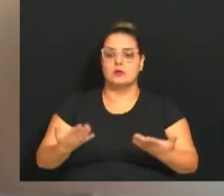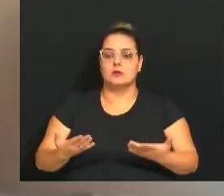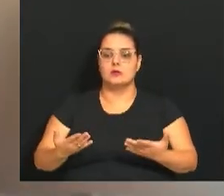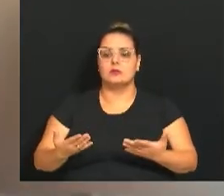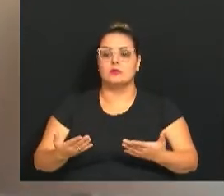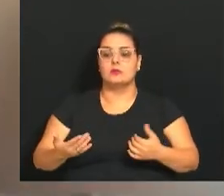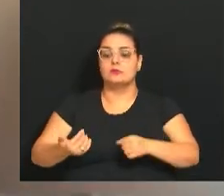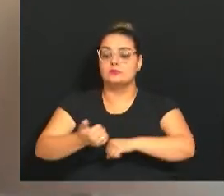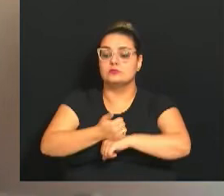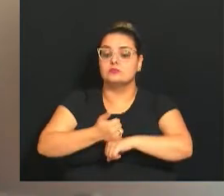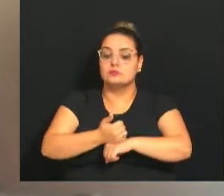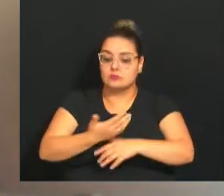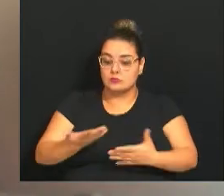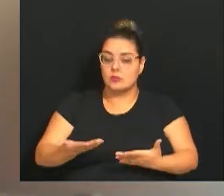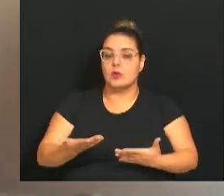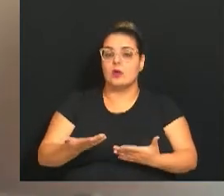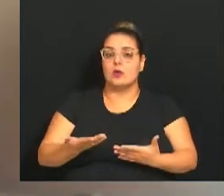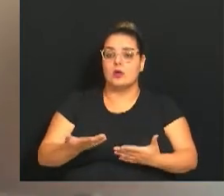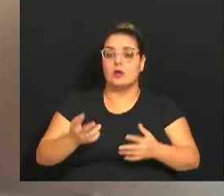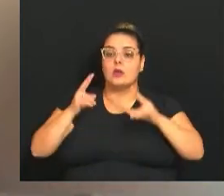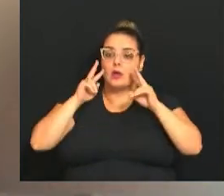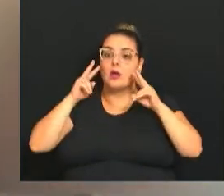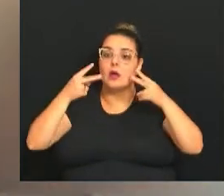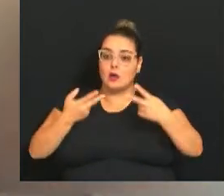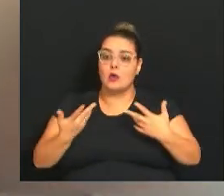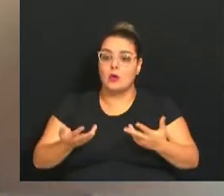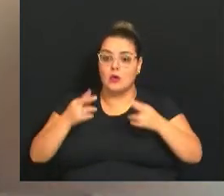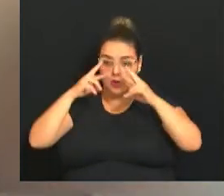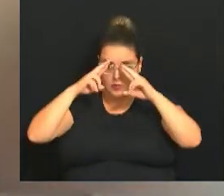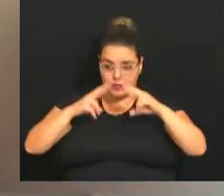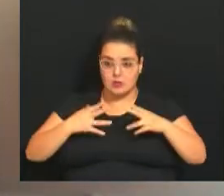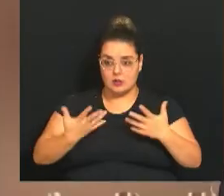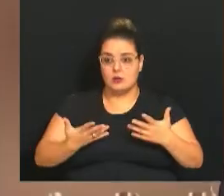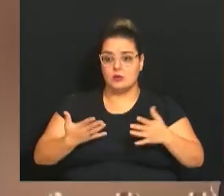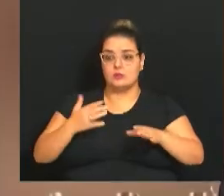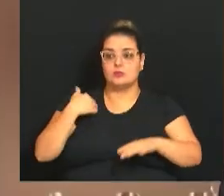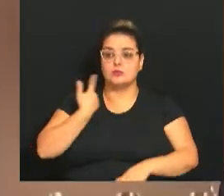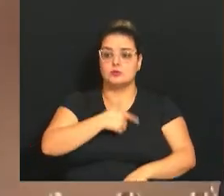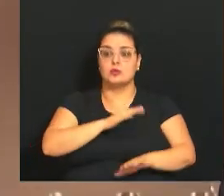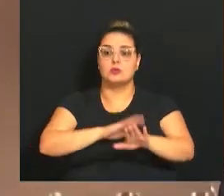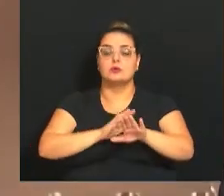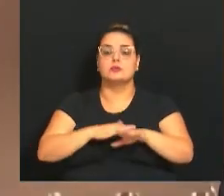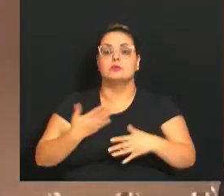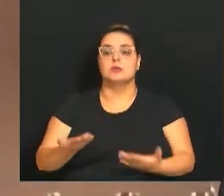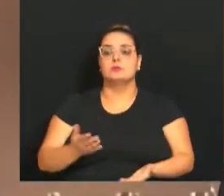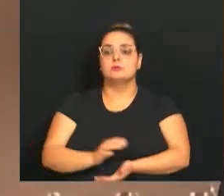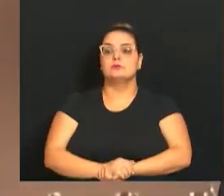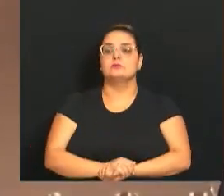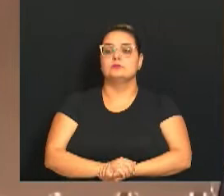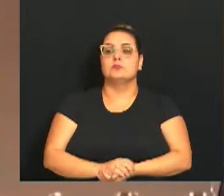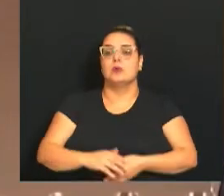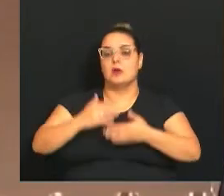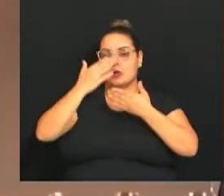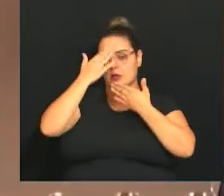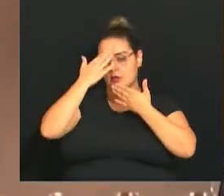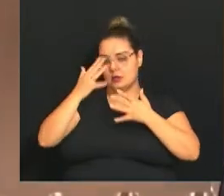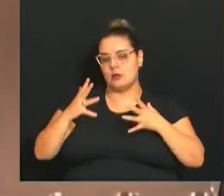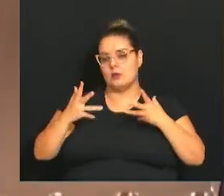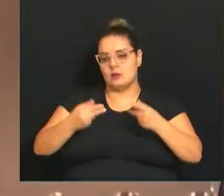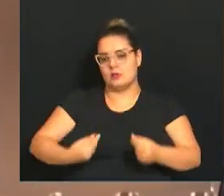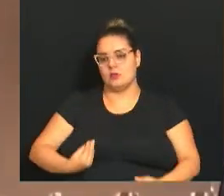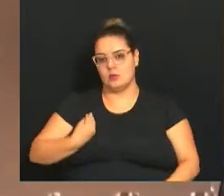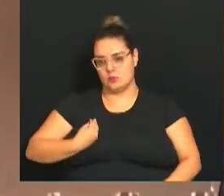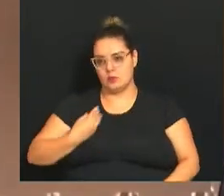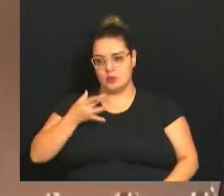e reconhecendo e respeitando os nossos atos. Agradecendo, né, a presença de todos